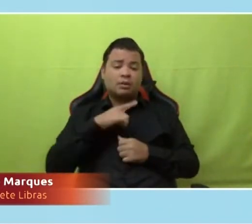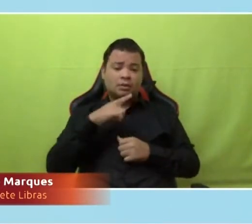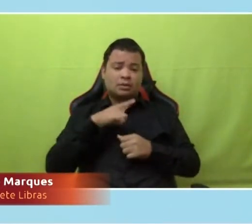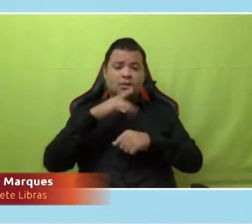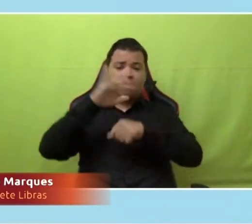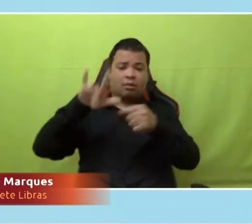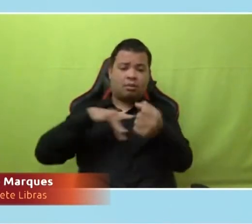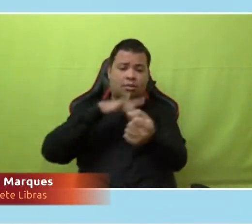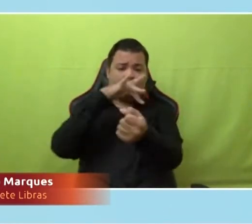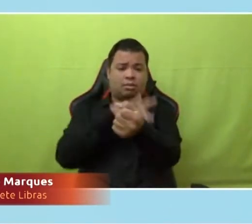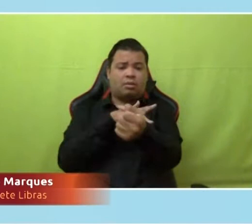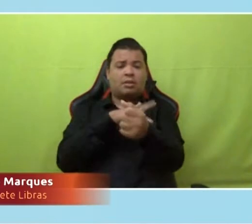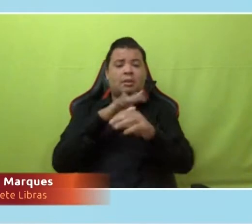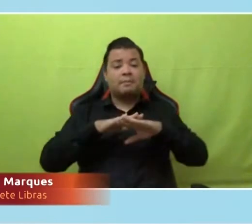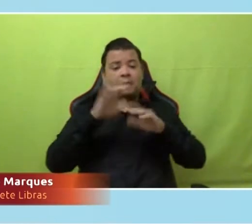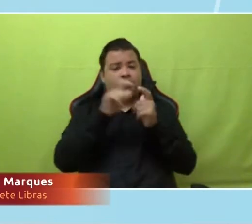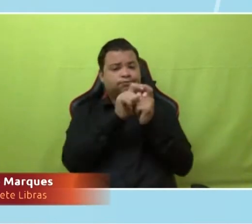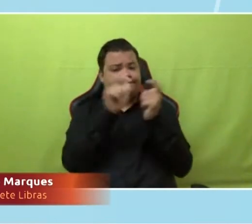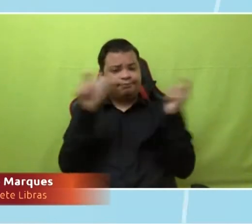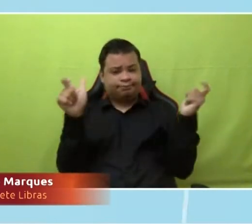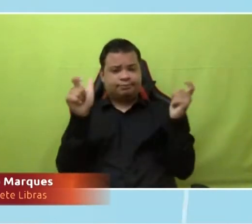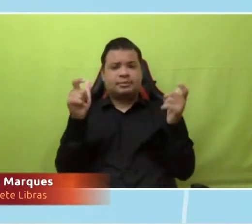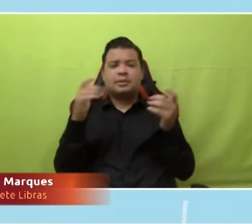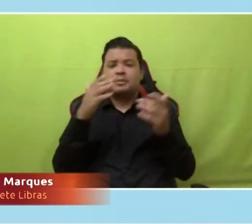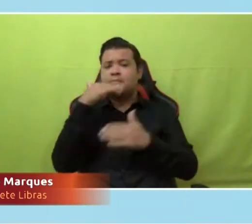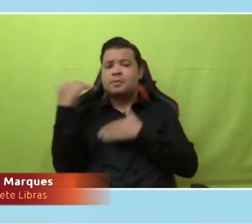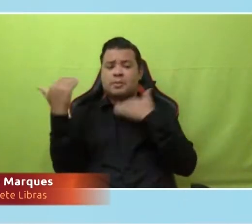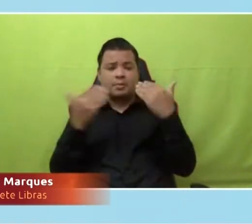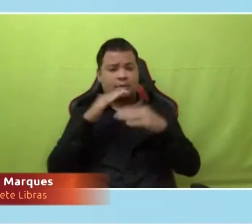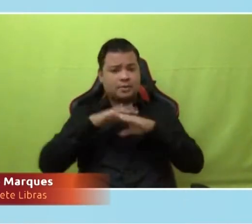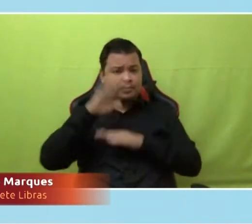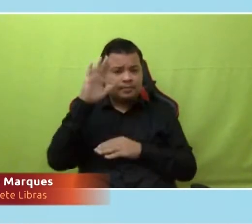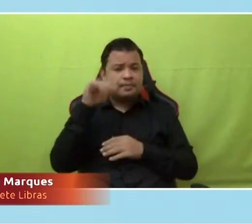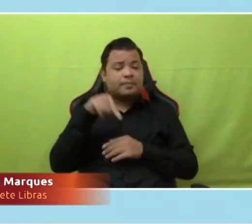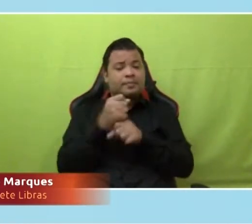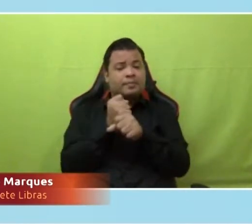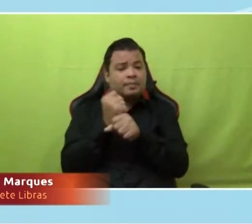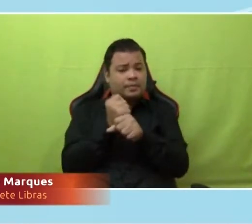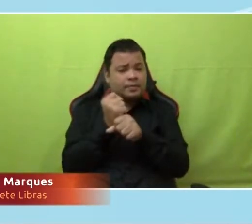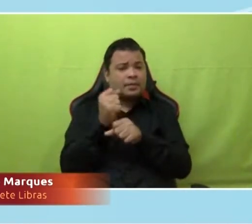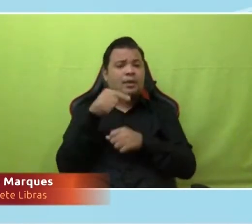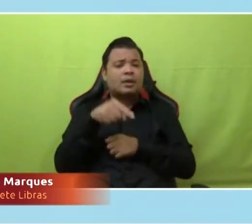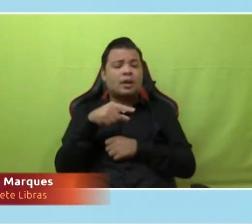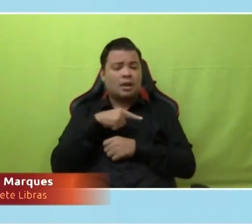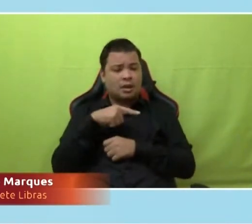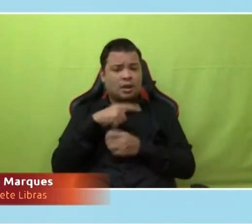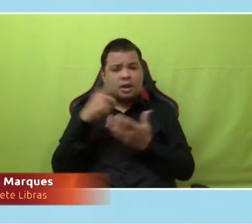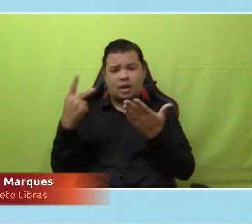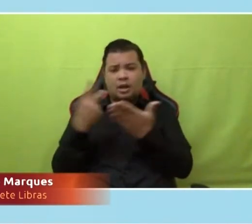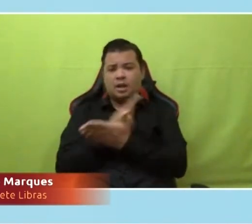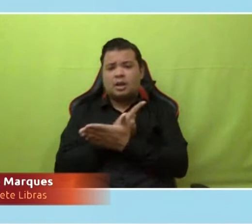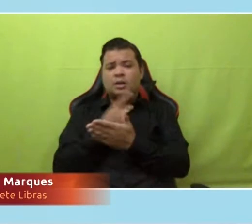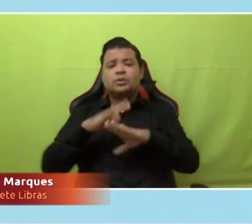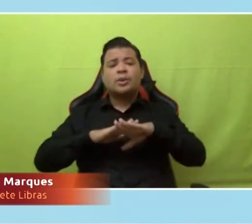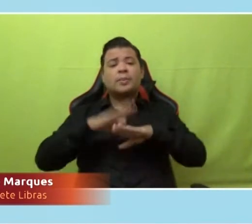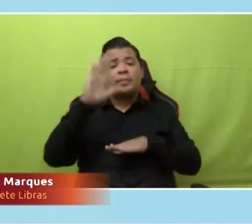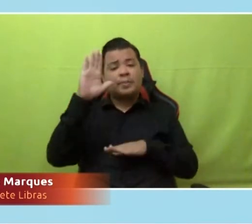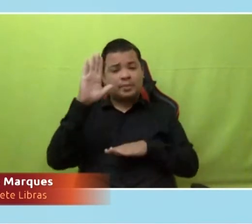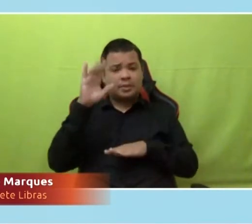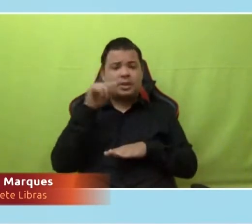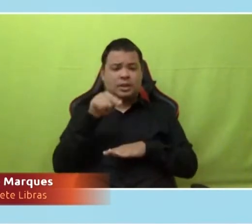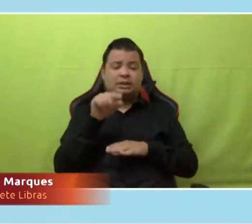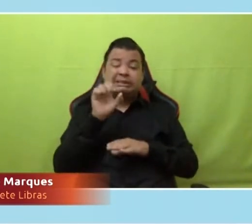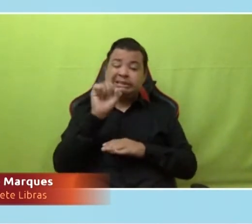ocorrência maior de casos. Esse ano realmente foi um ano em que a gente teve muito mais casos quando comparado aos